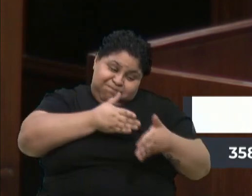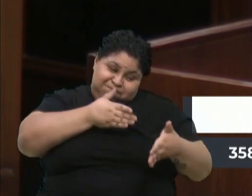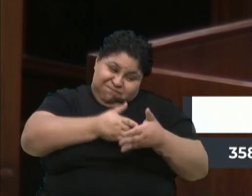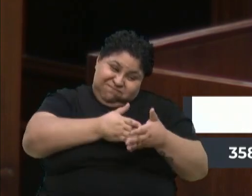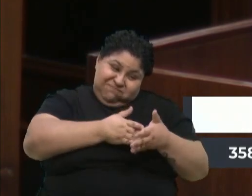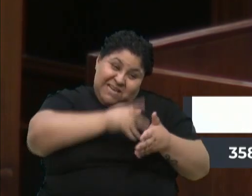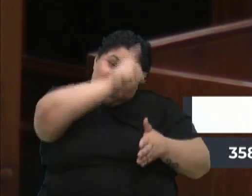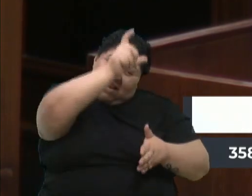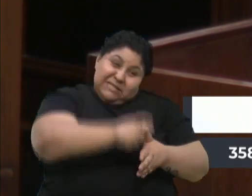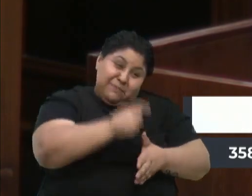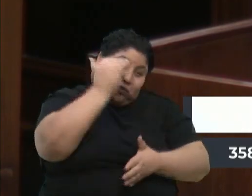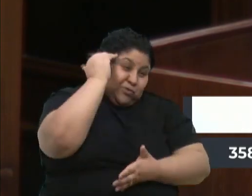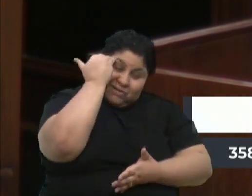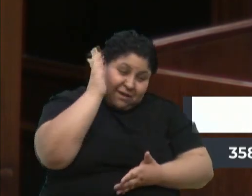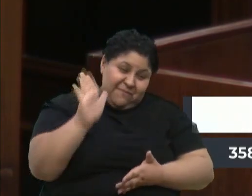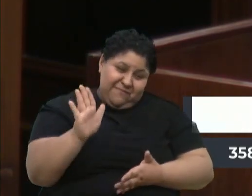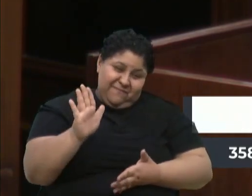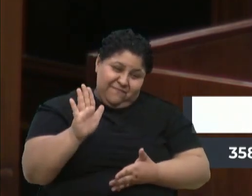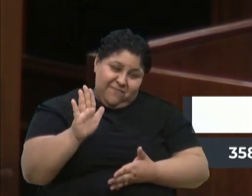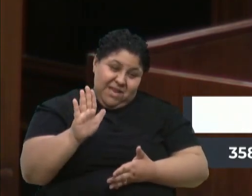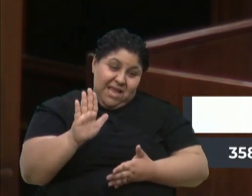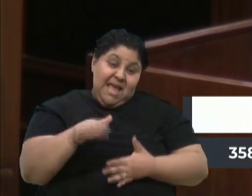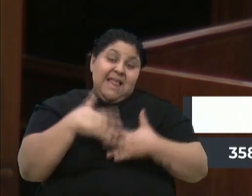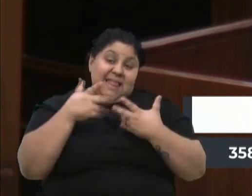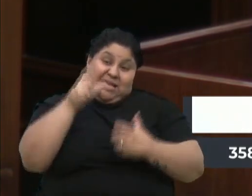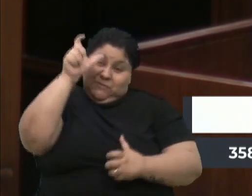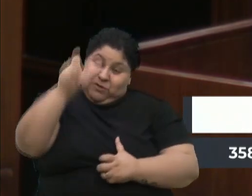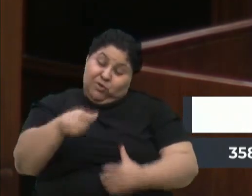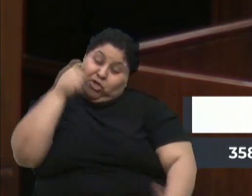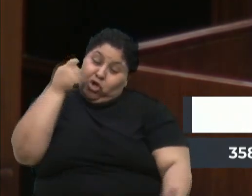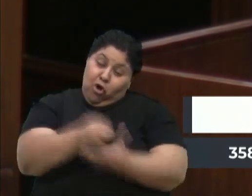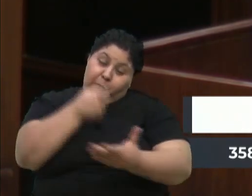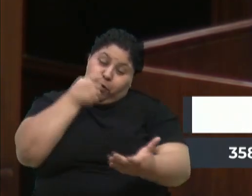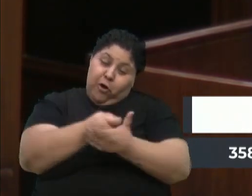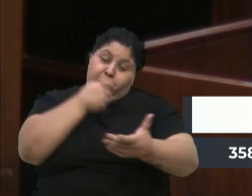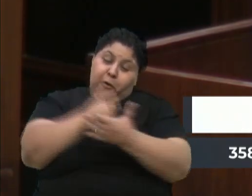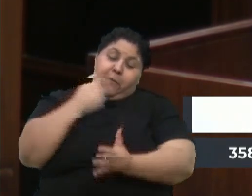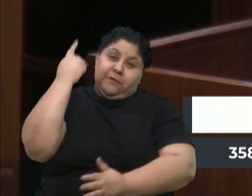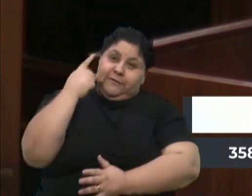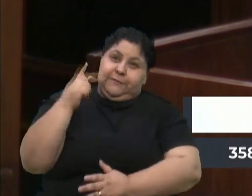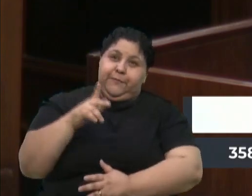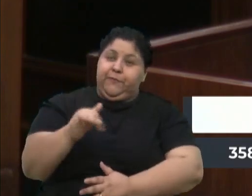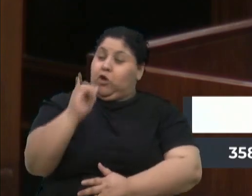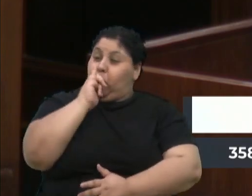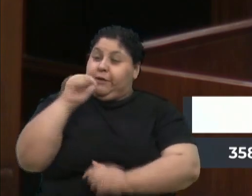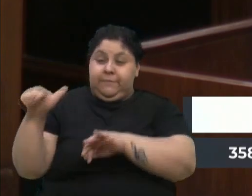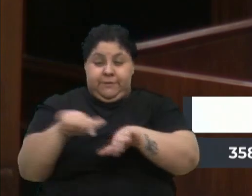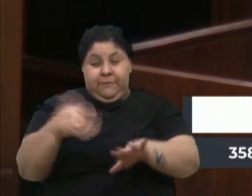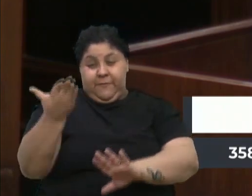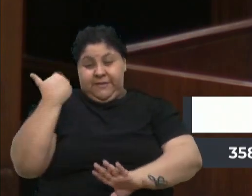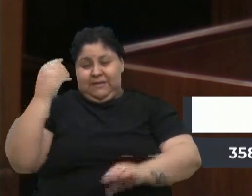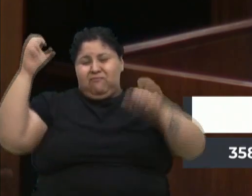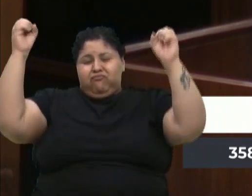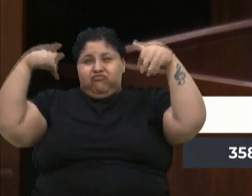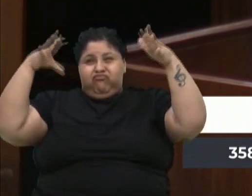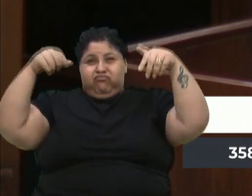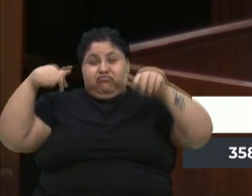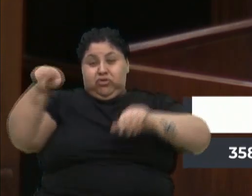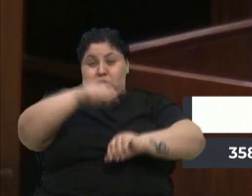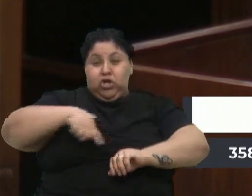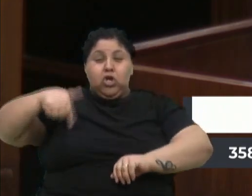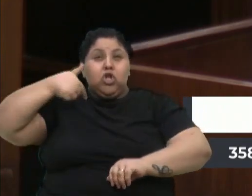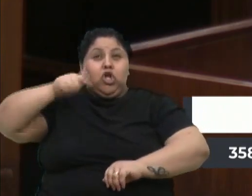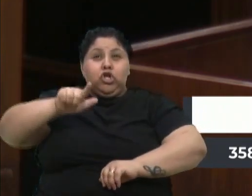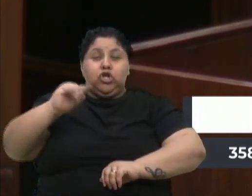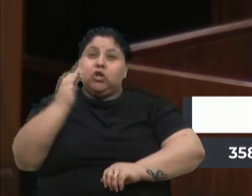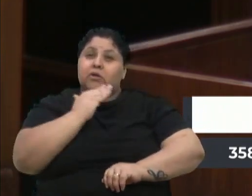sabem. E aí as pessoas cobram bastante. E essa semana passada, vereador Wes, com muita chuva, nós conseguimos de